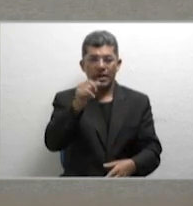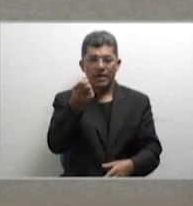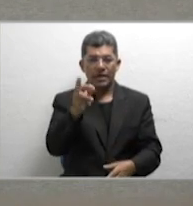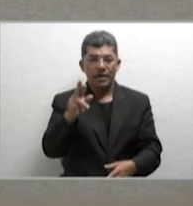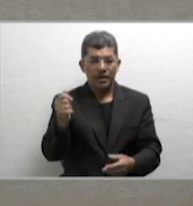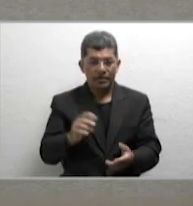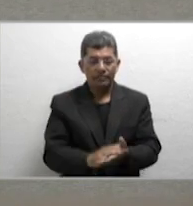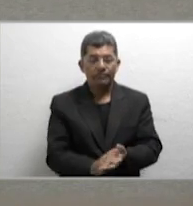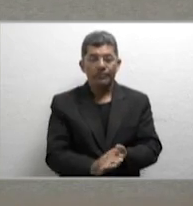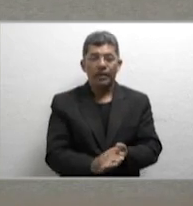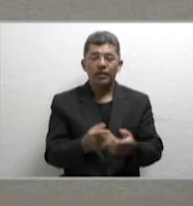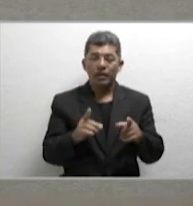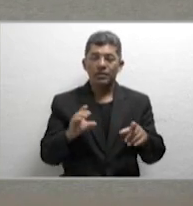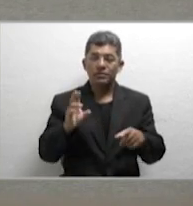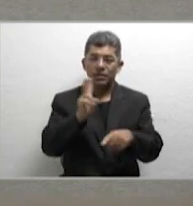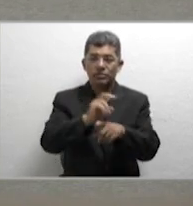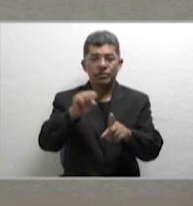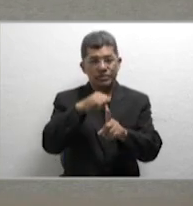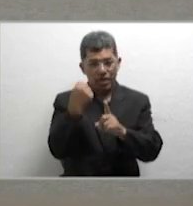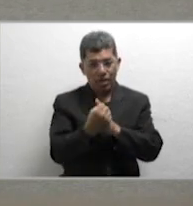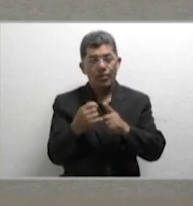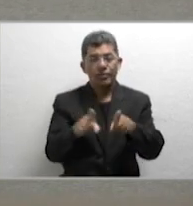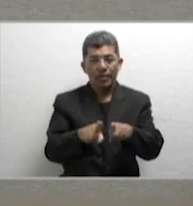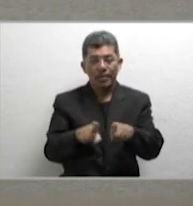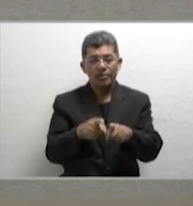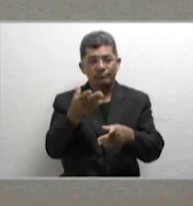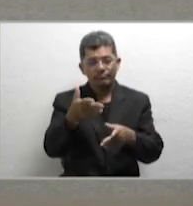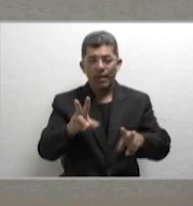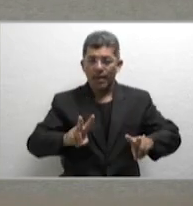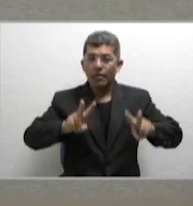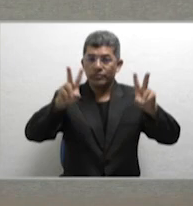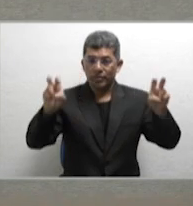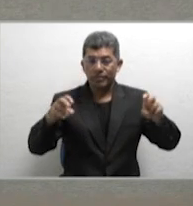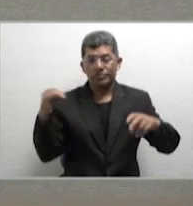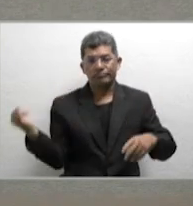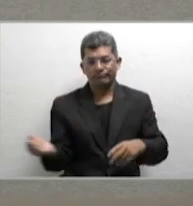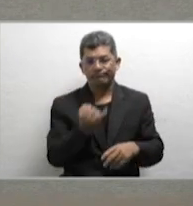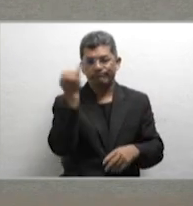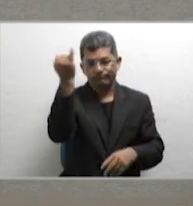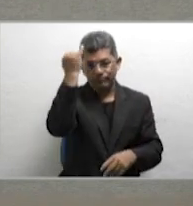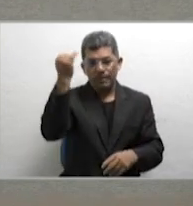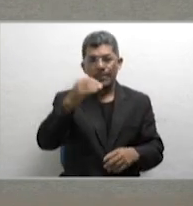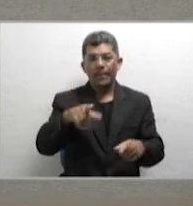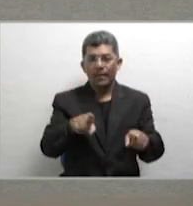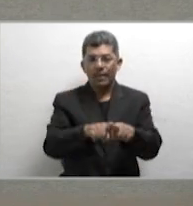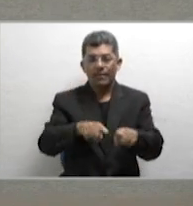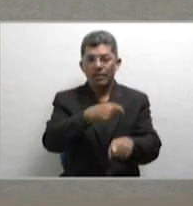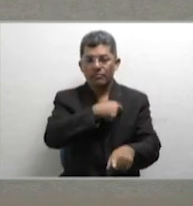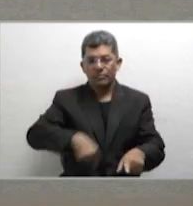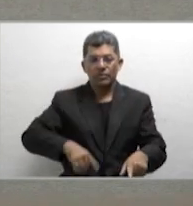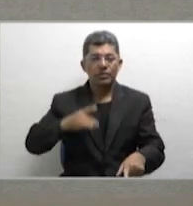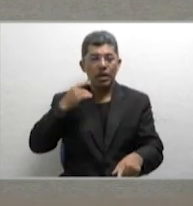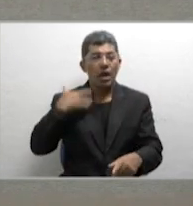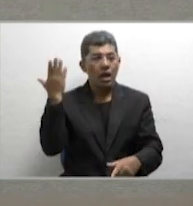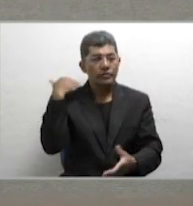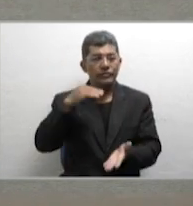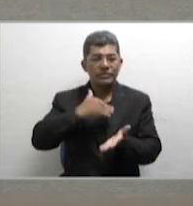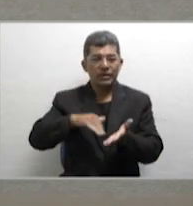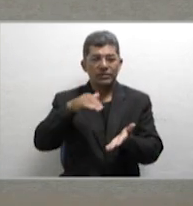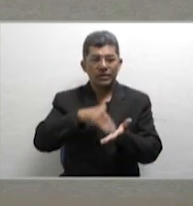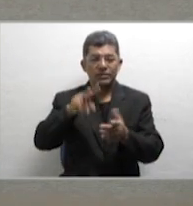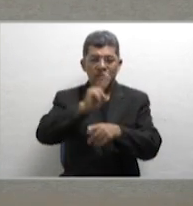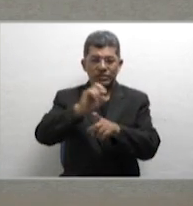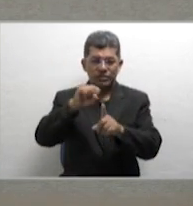Assistência Social. Assistência Social é uma pauta também do meu mandato, desde que fui secretária de